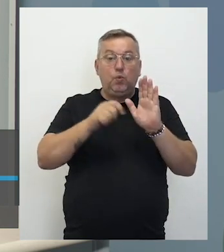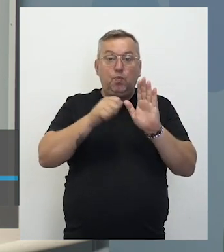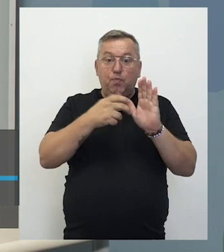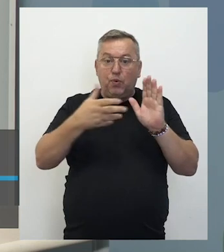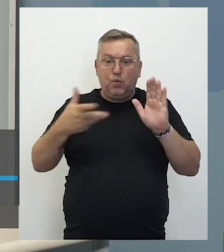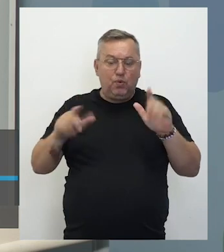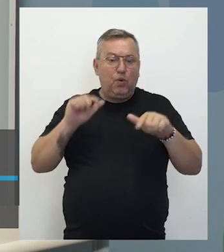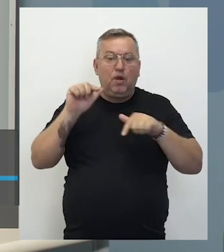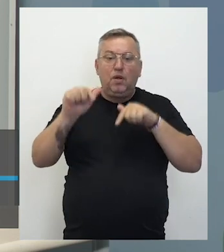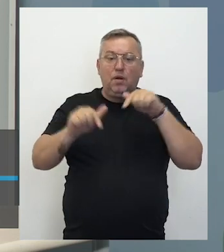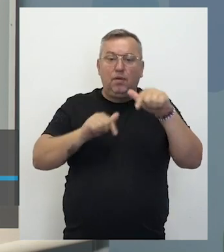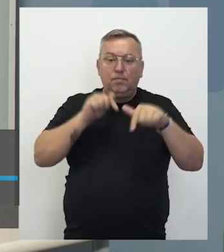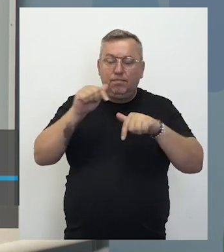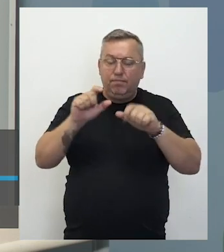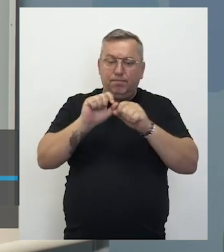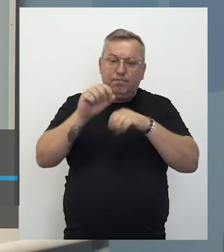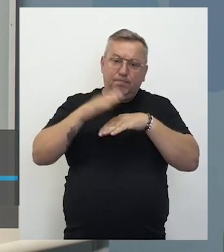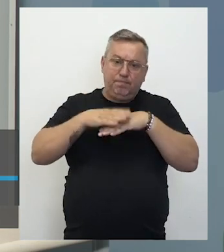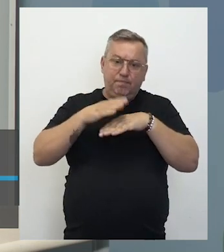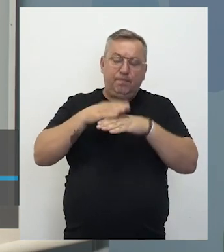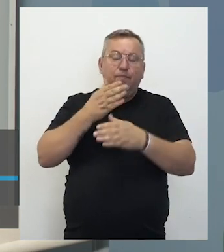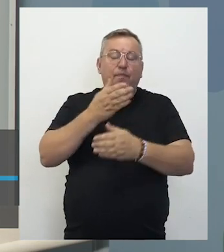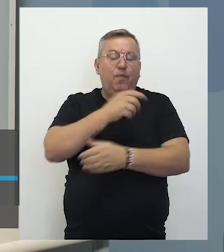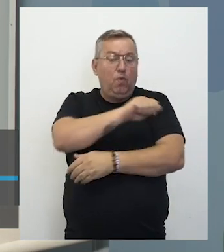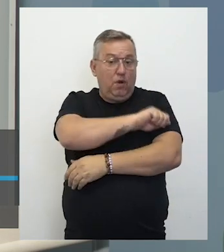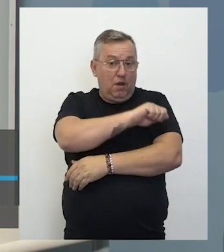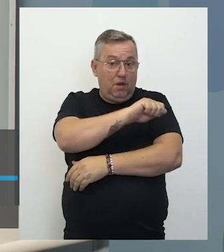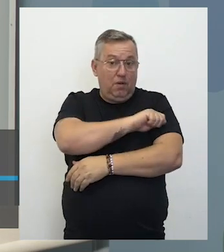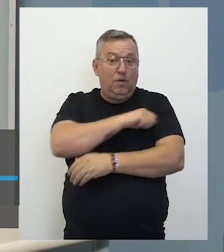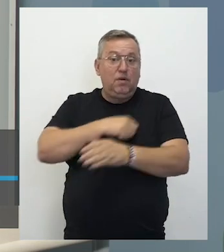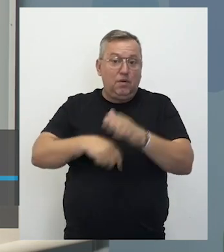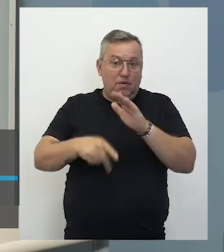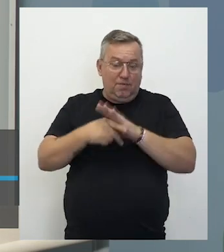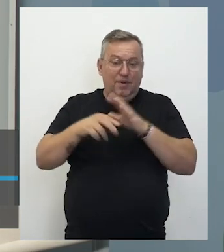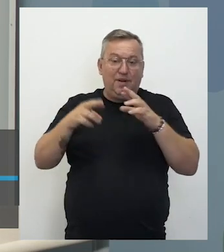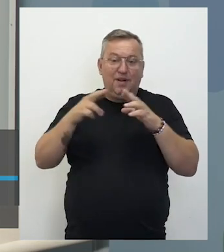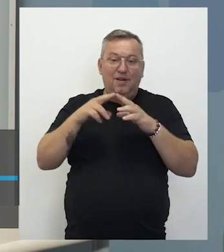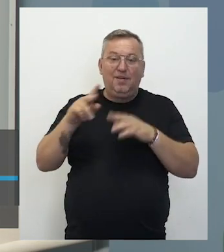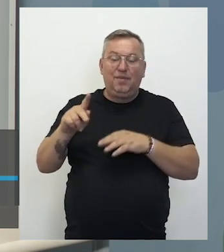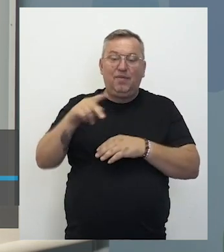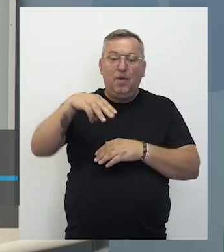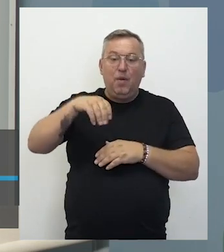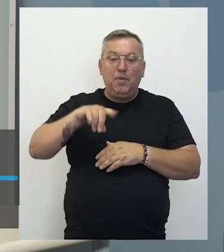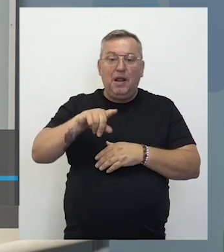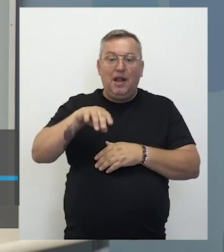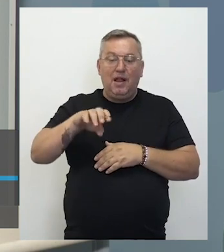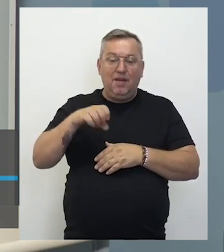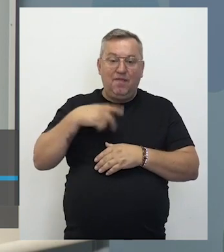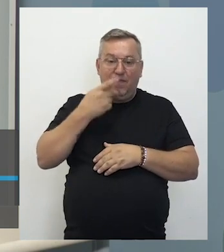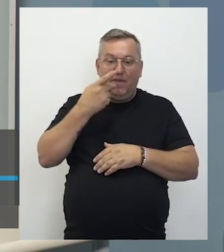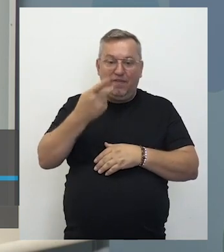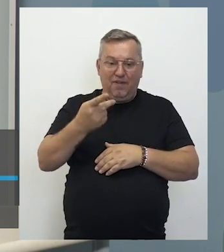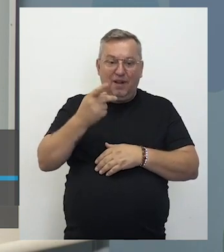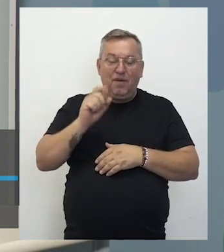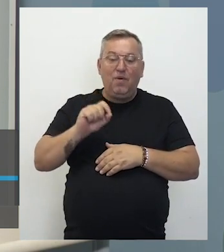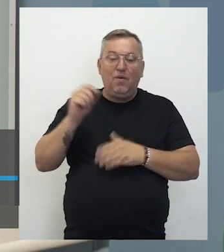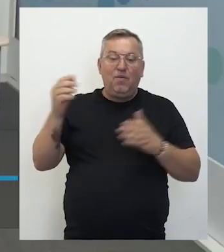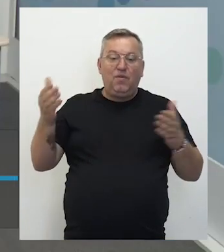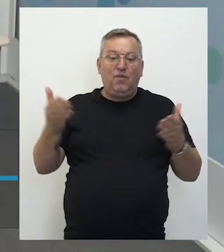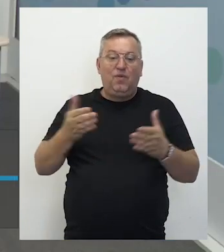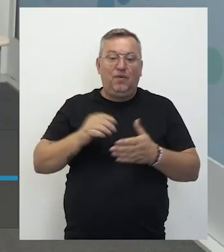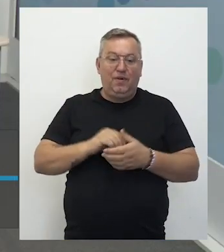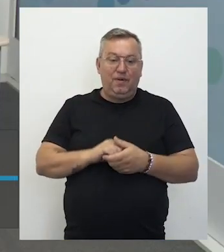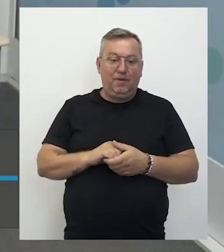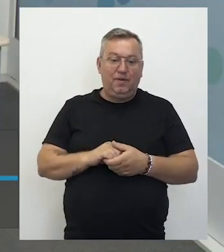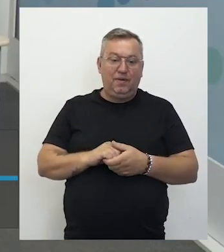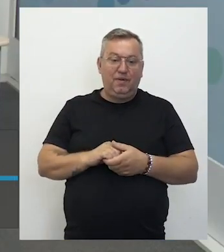de trabalhos elaborados por estudantes da nossa rede, e a professora Milene vai destacar quais são os de hoje, não é isso?